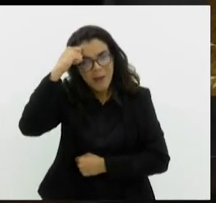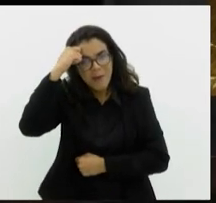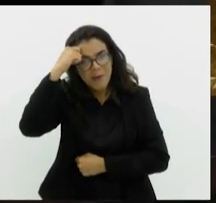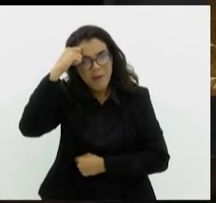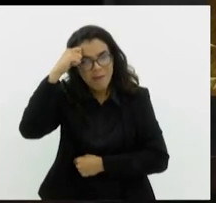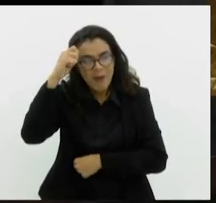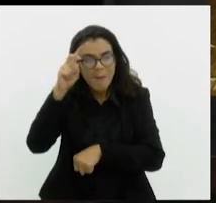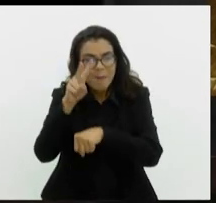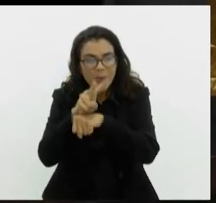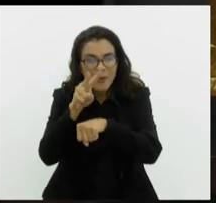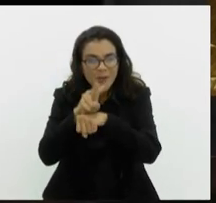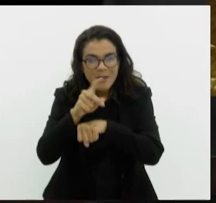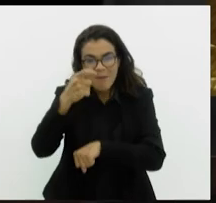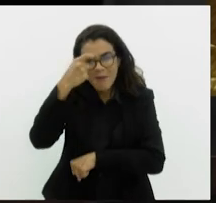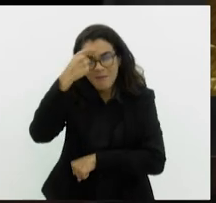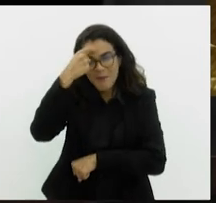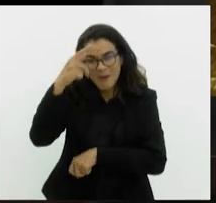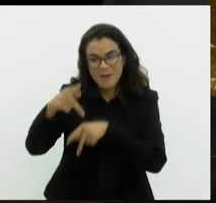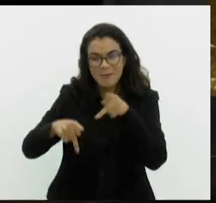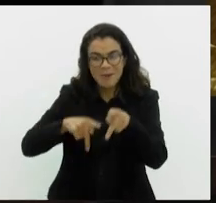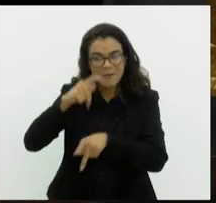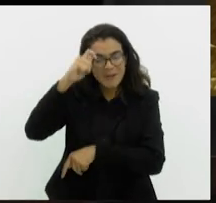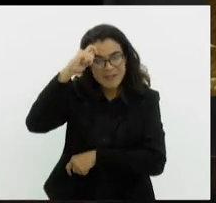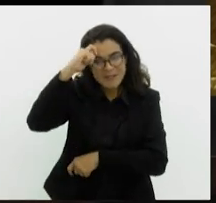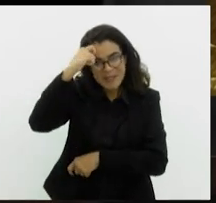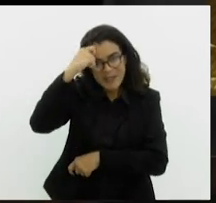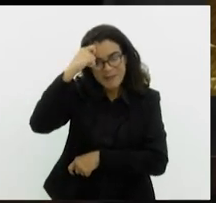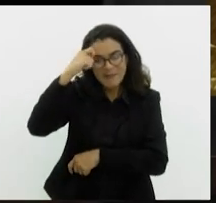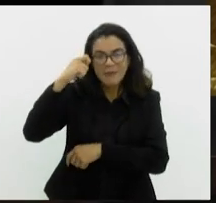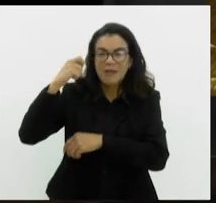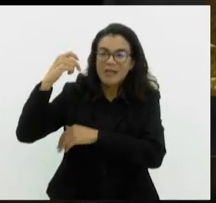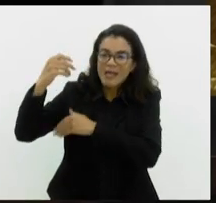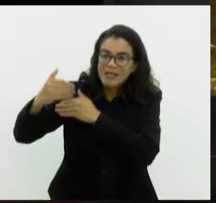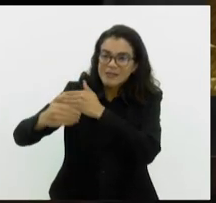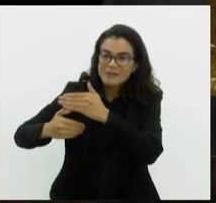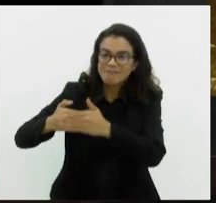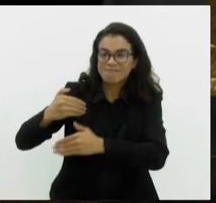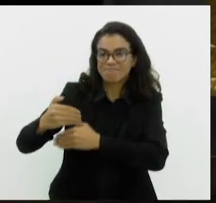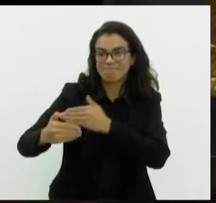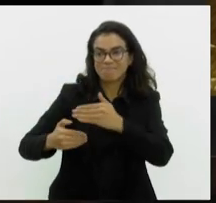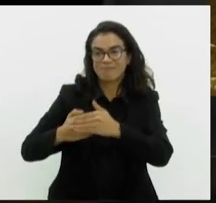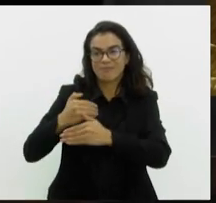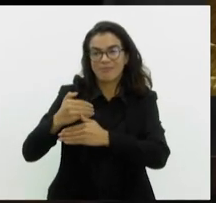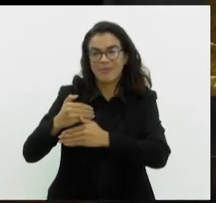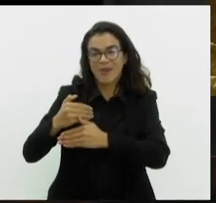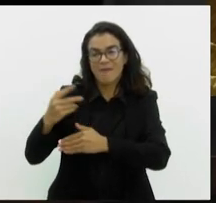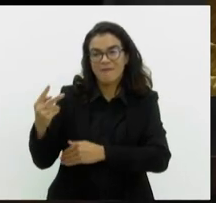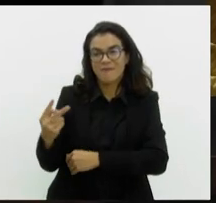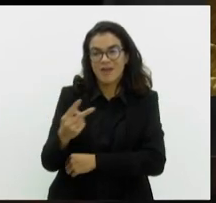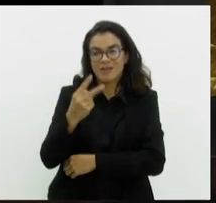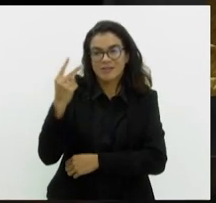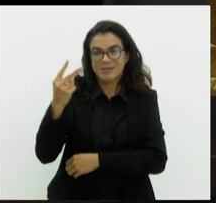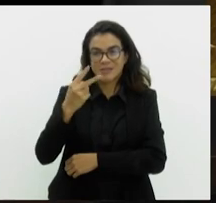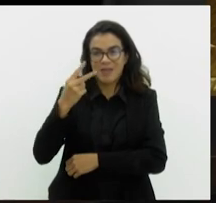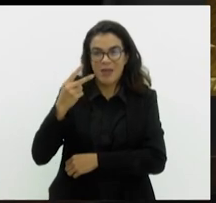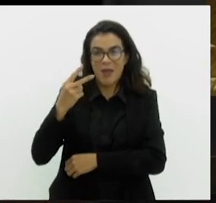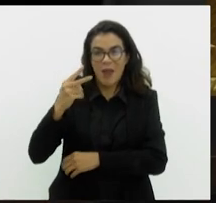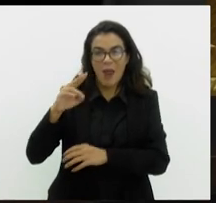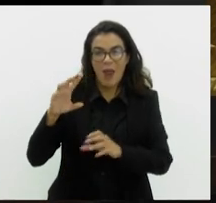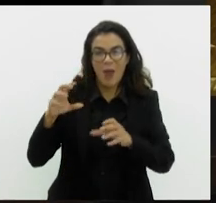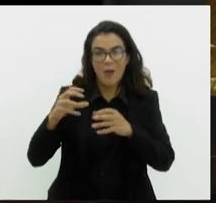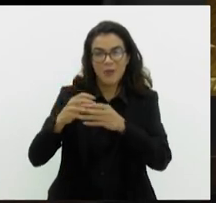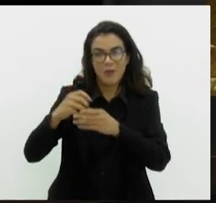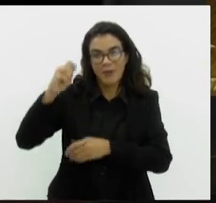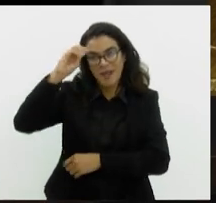memória do nosso povo e de toda a sua trajetória, e visa integrar e valorizar a cultura afro-brasileira.